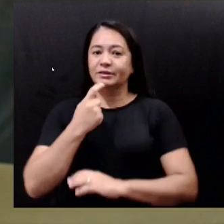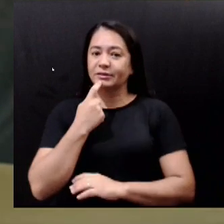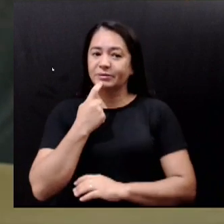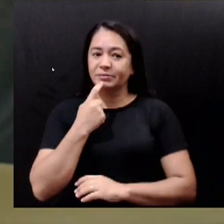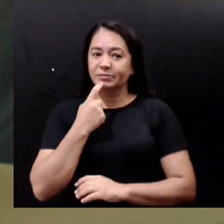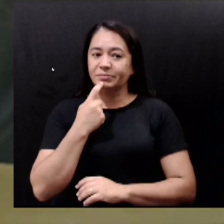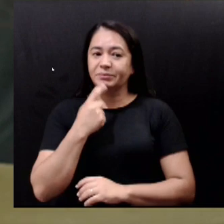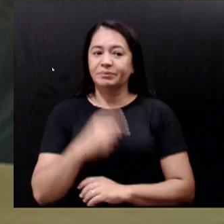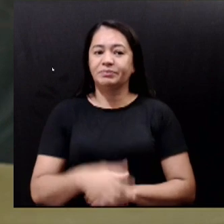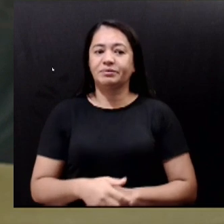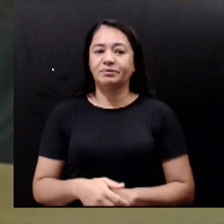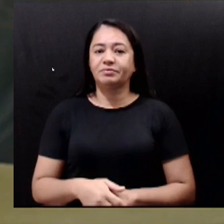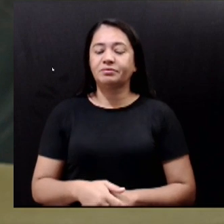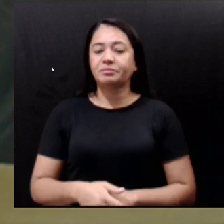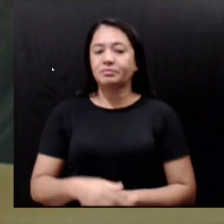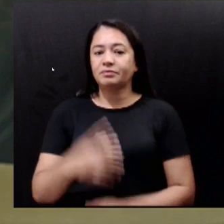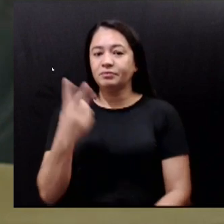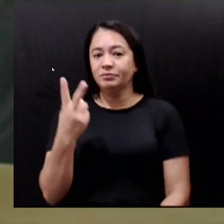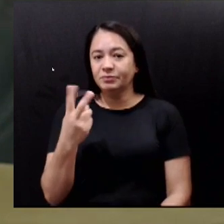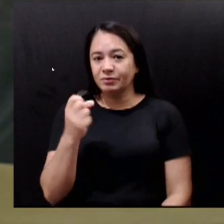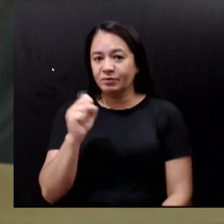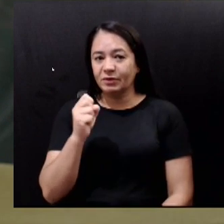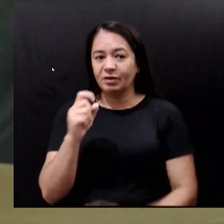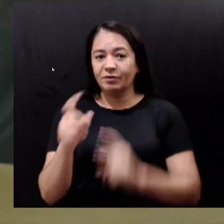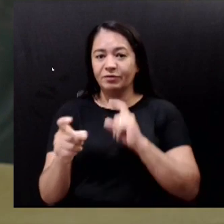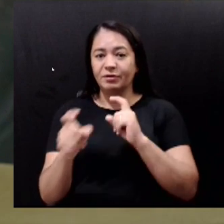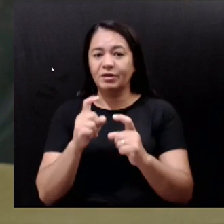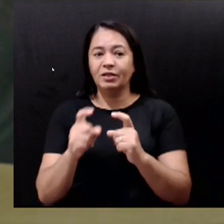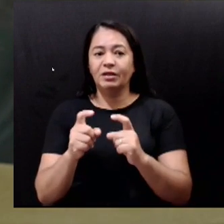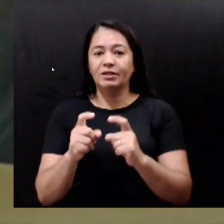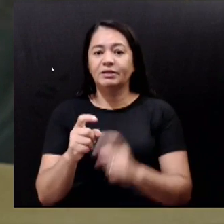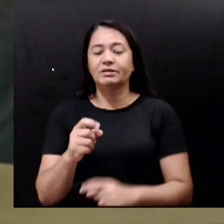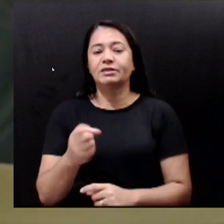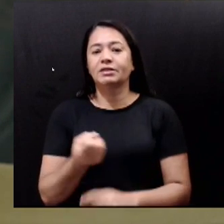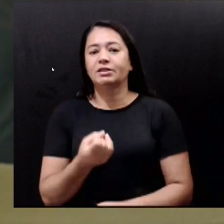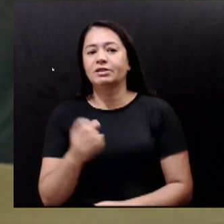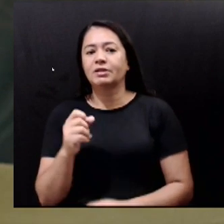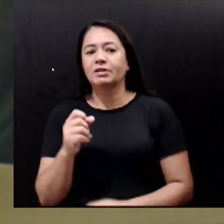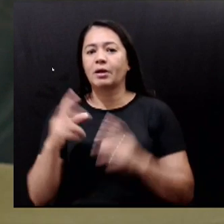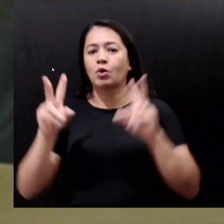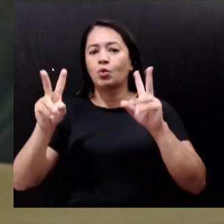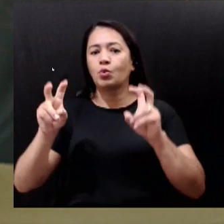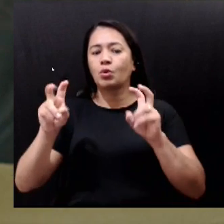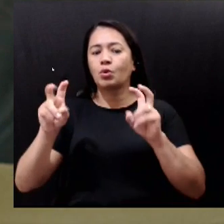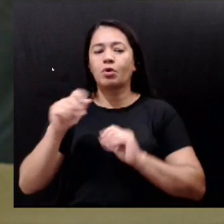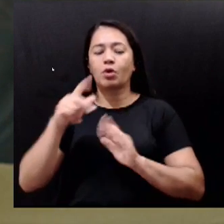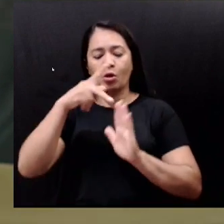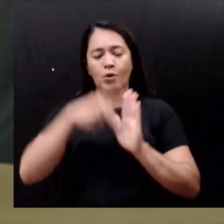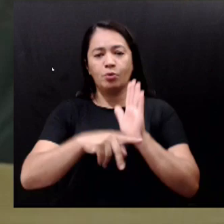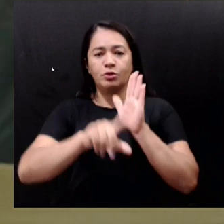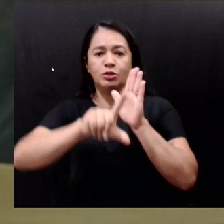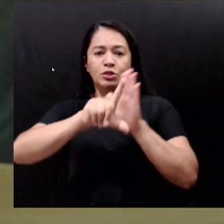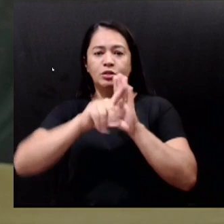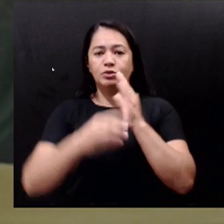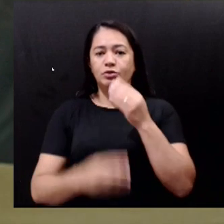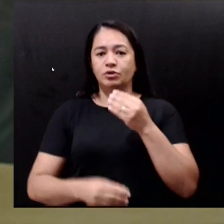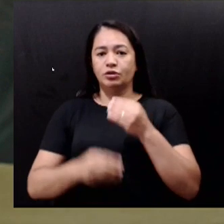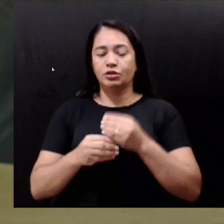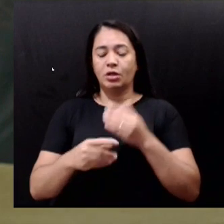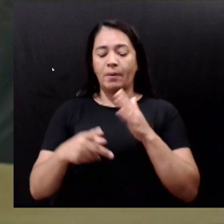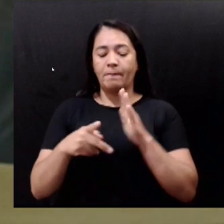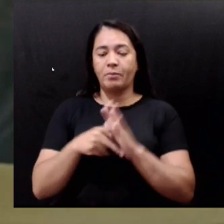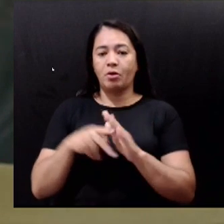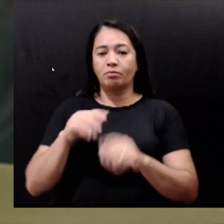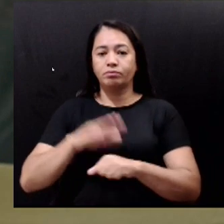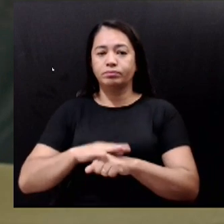28ª reunião ordinária, entre os itens será discutido aí o projeto de lei complementar de autoria do Executivo que estabelece